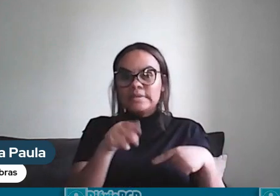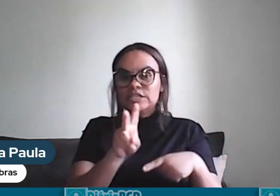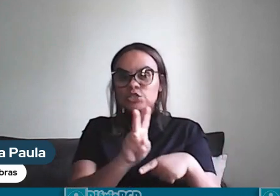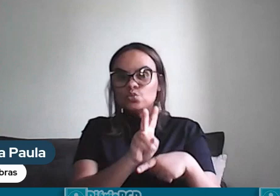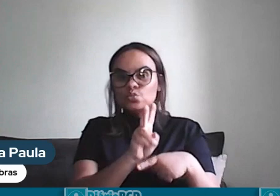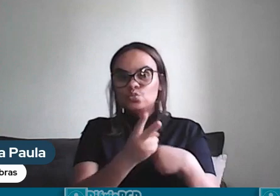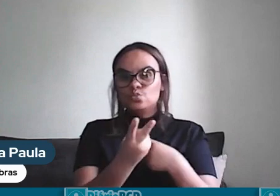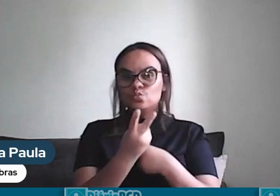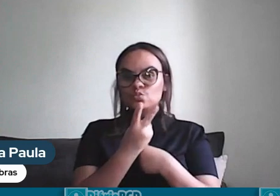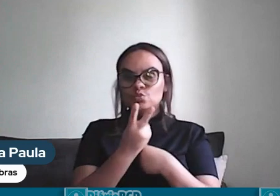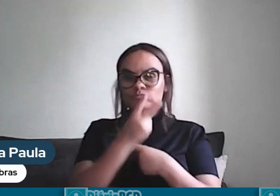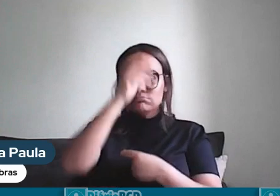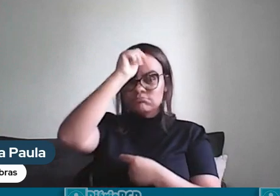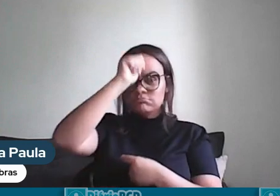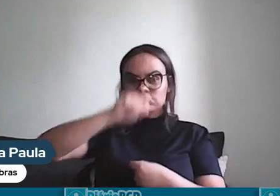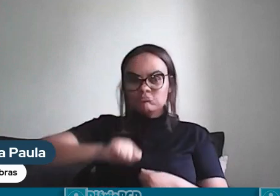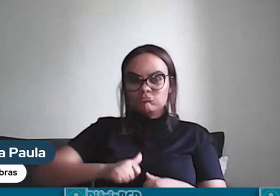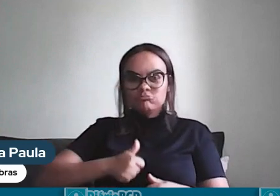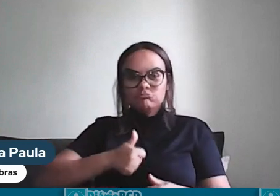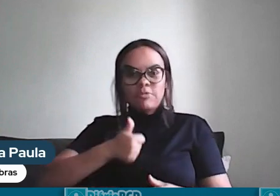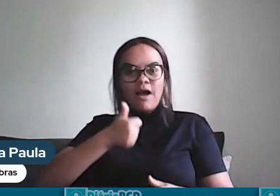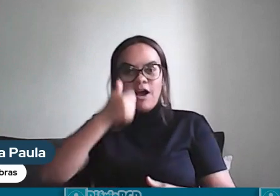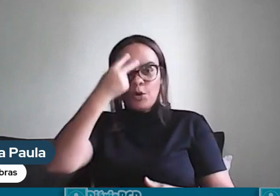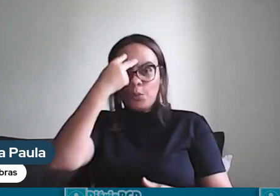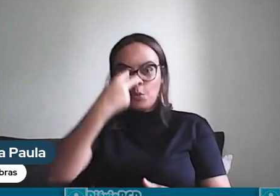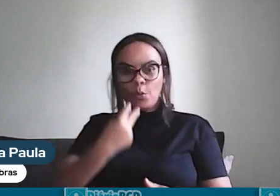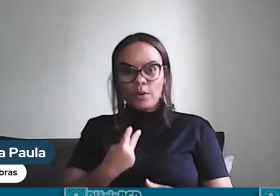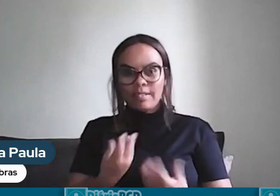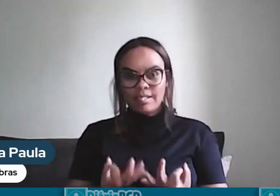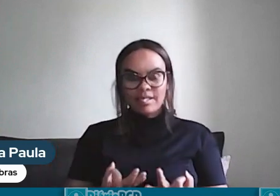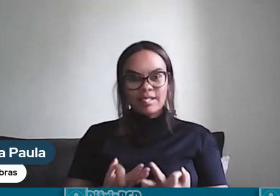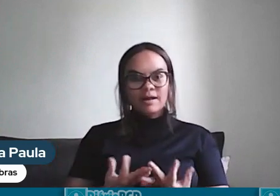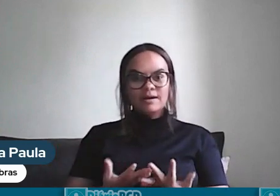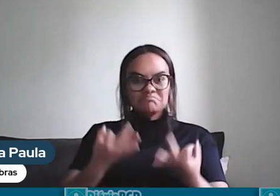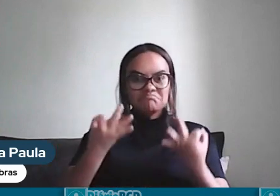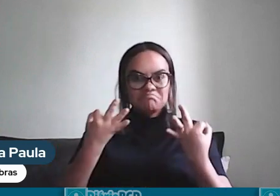precisa estar bem com você. Porque como é que você vai